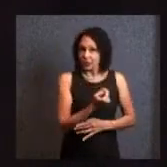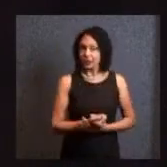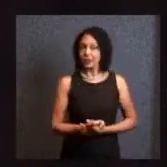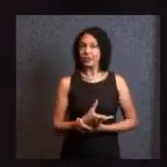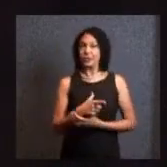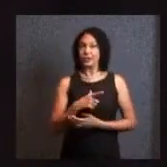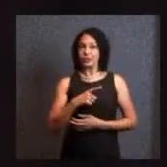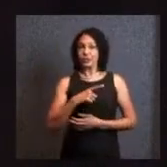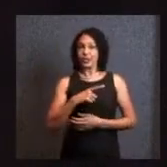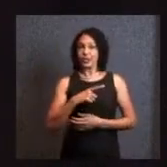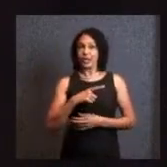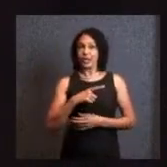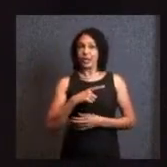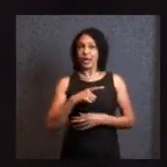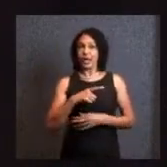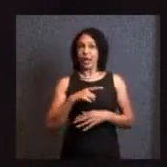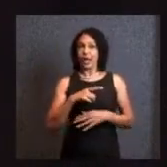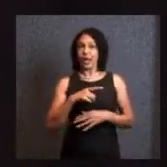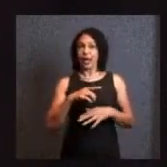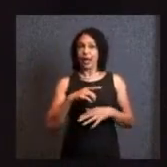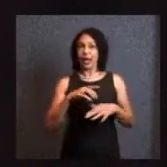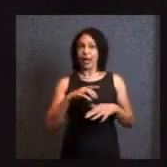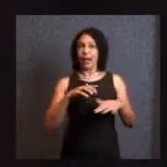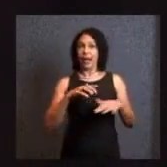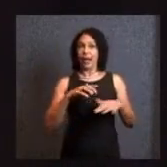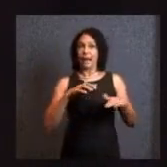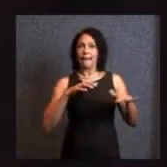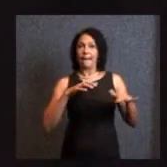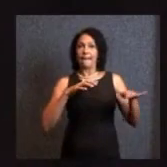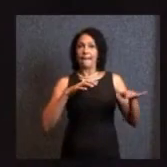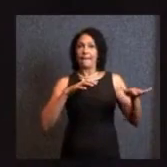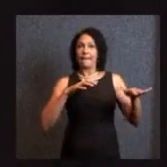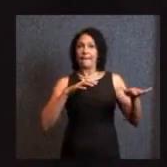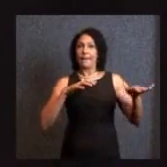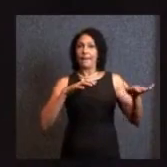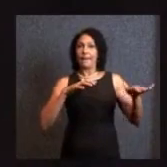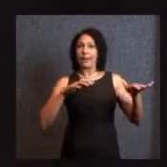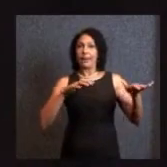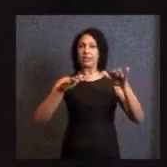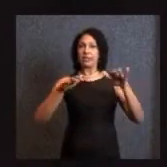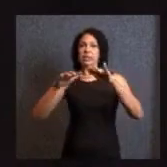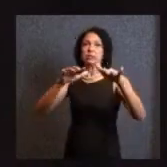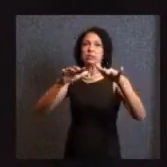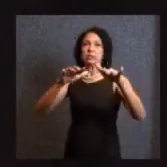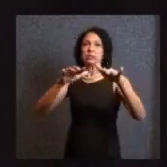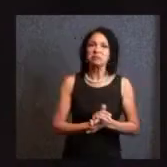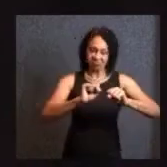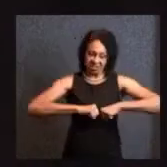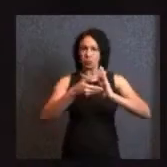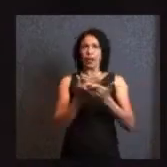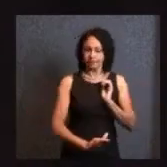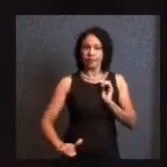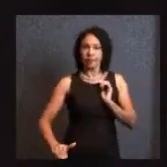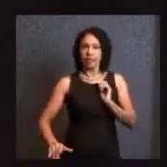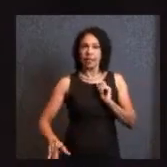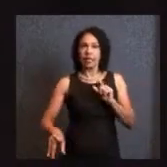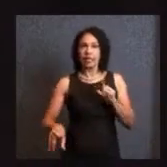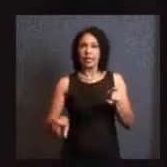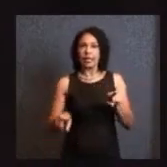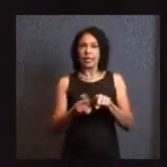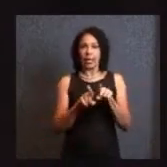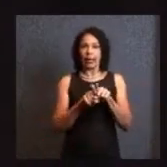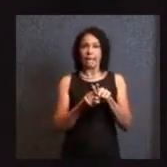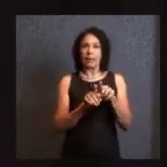para fortalecer todos os segmentos. O segmento da educação infantil, estruturando realmente de uma maneira